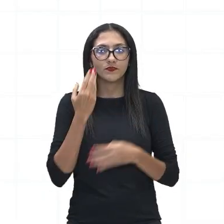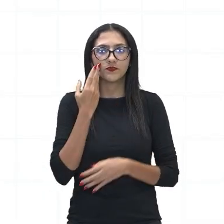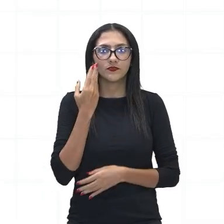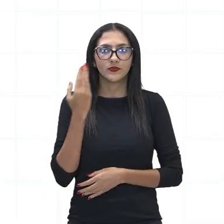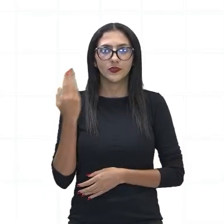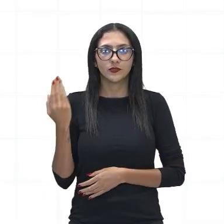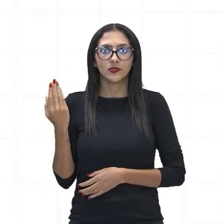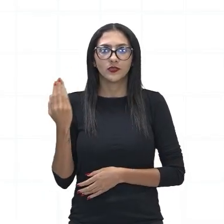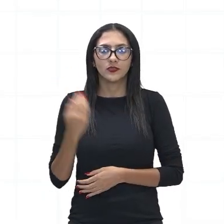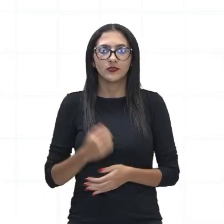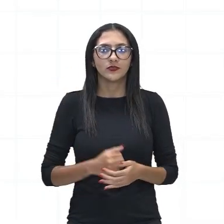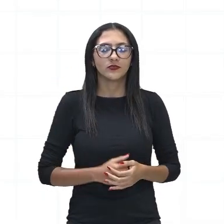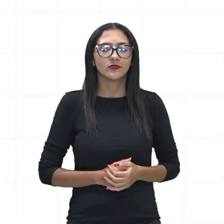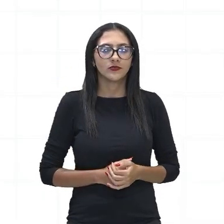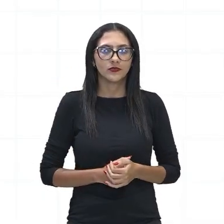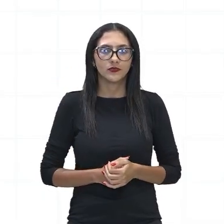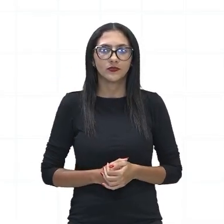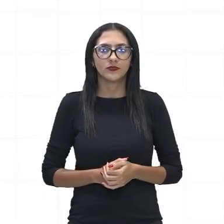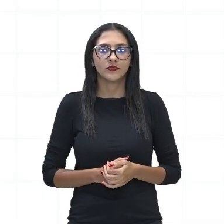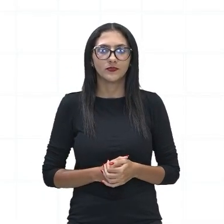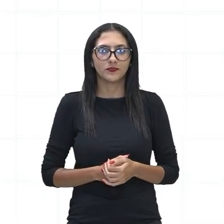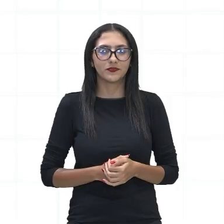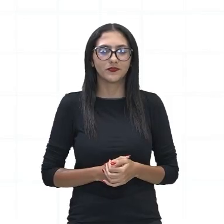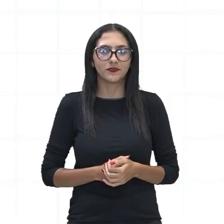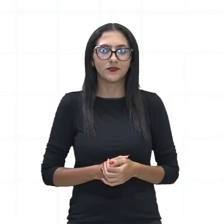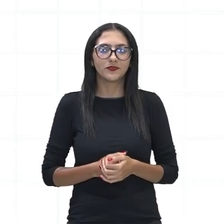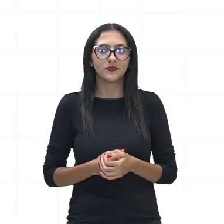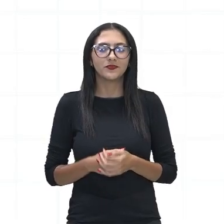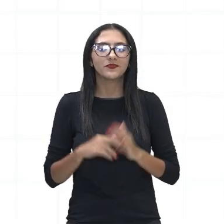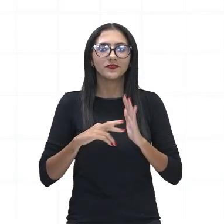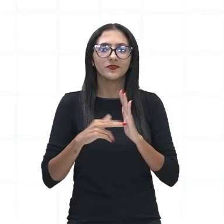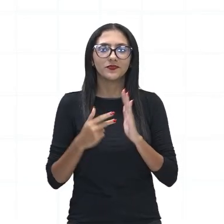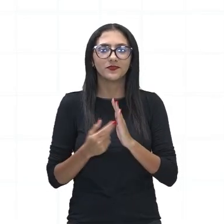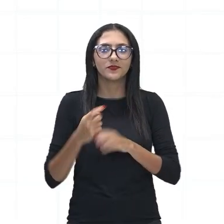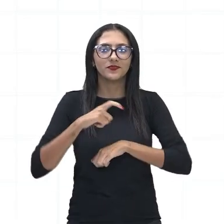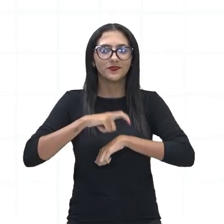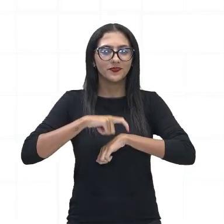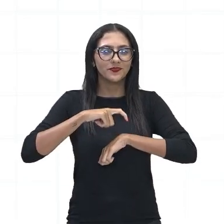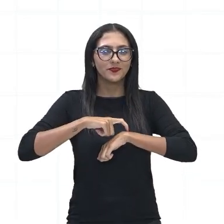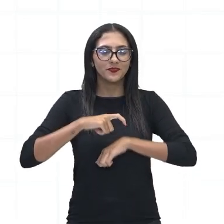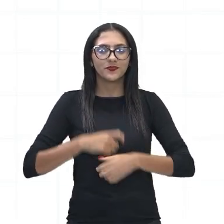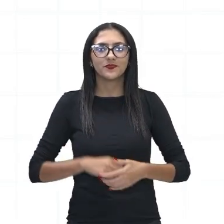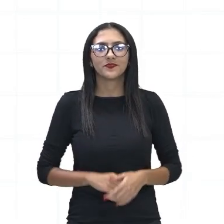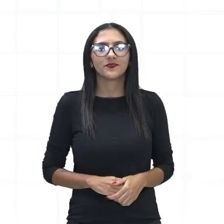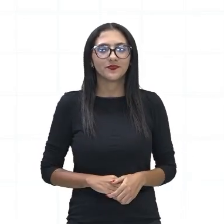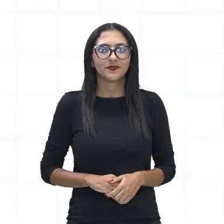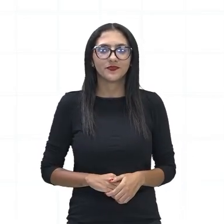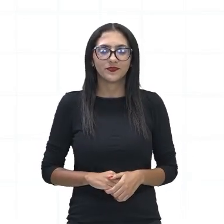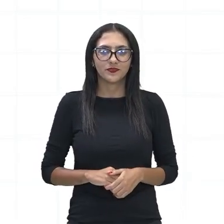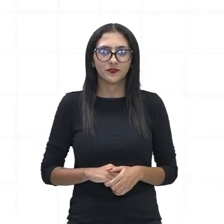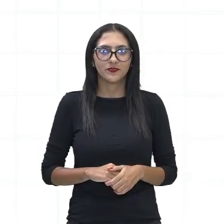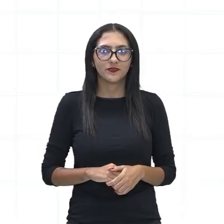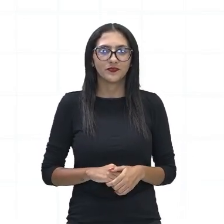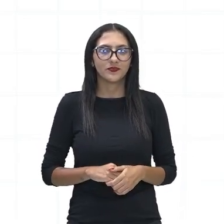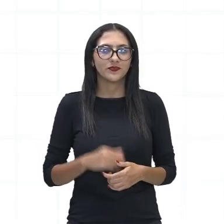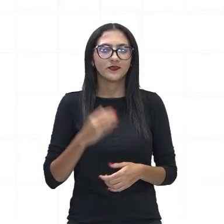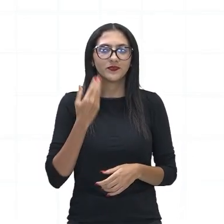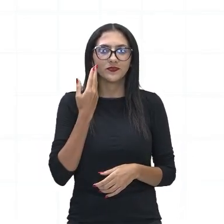weather. Weather. Weather, que é tempo. Em seguida, nós temos